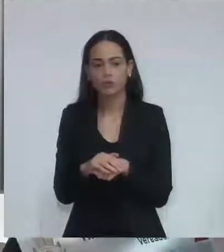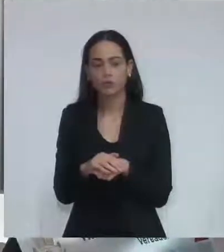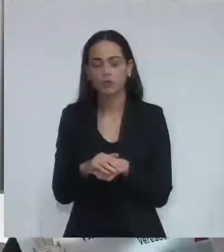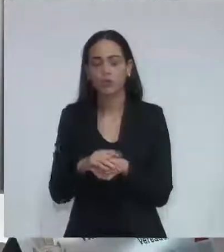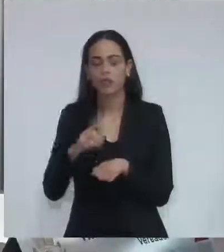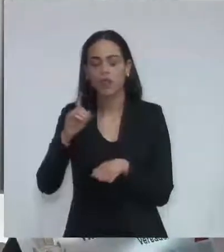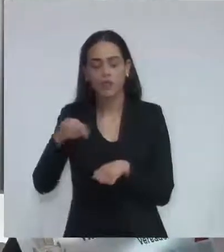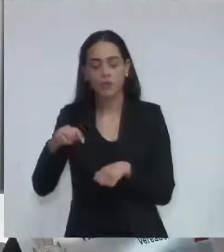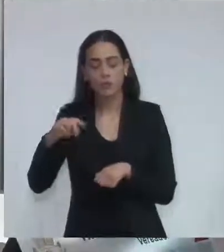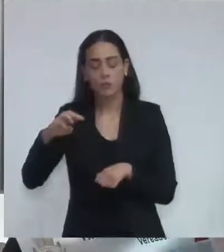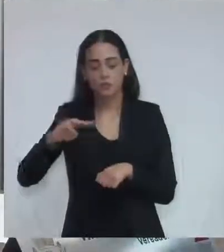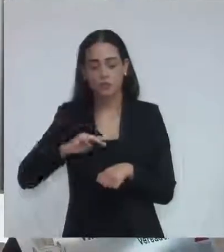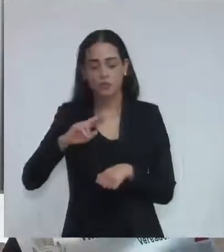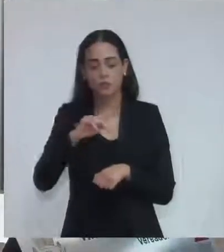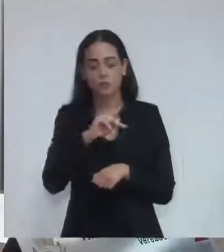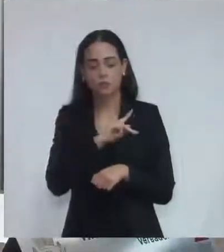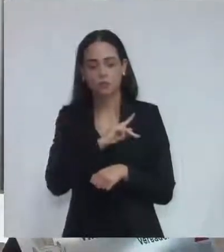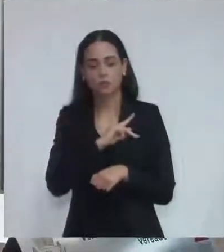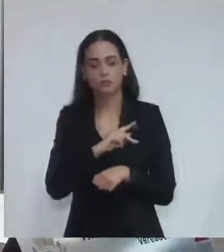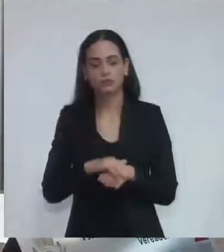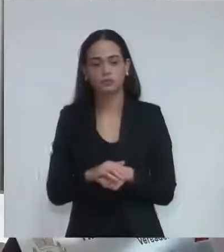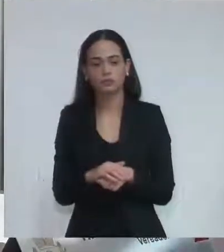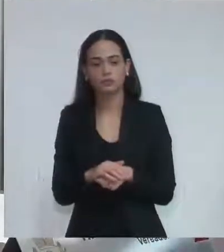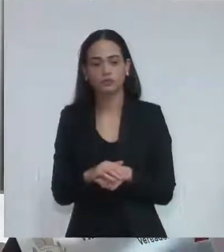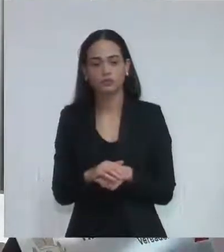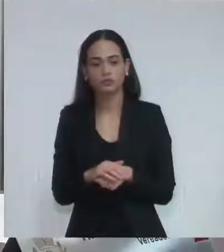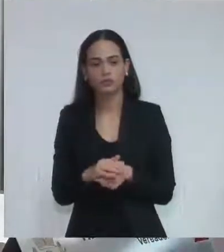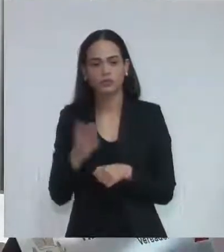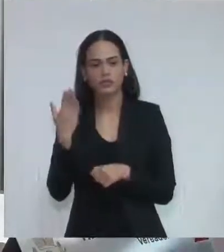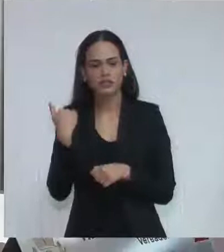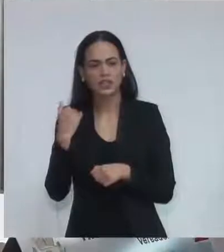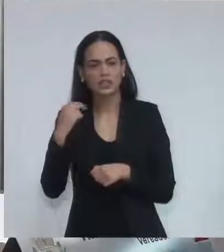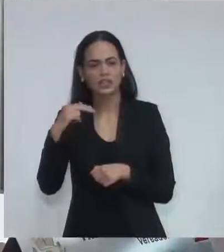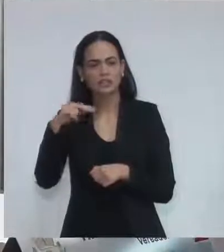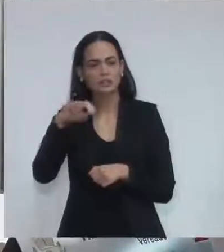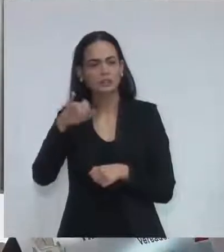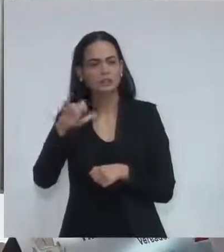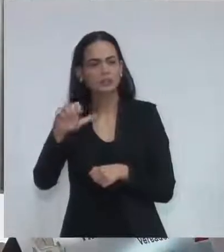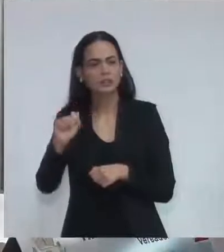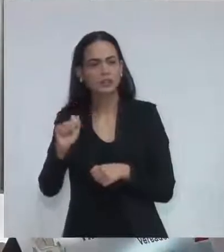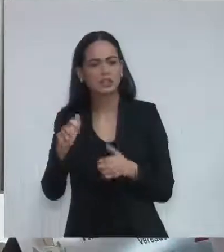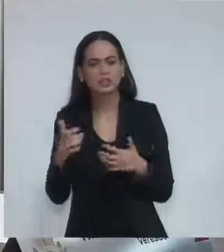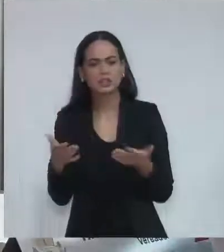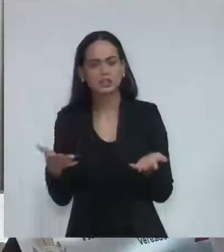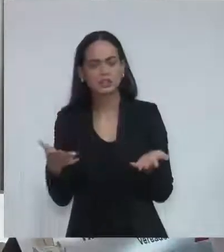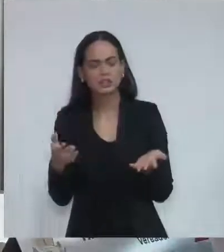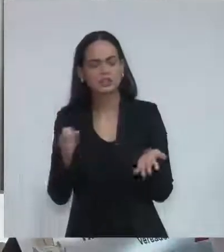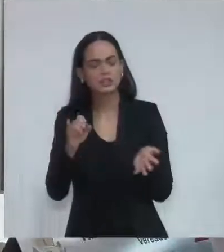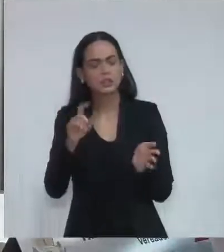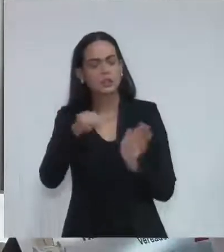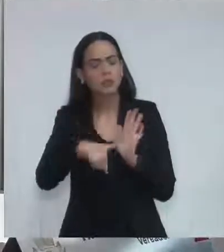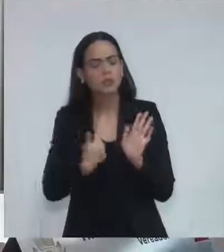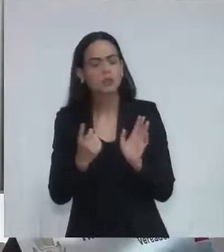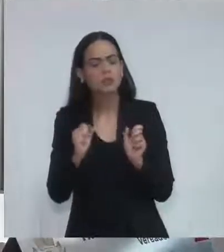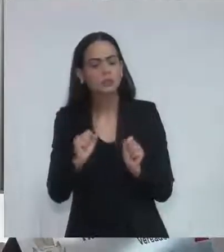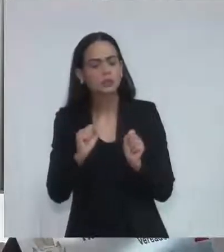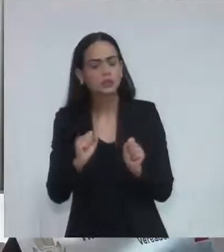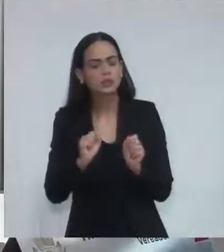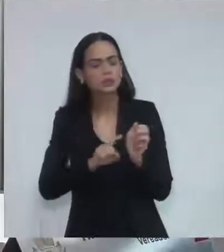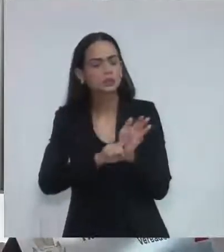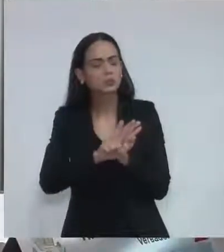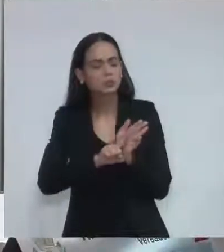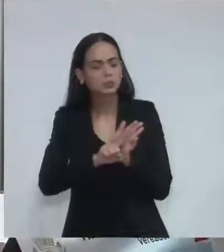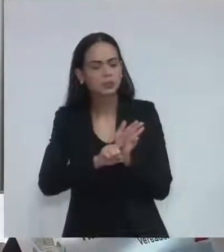temos que discutir se a controladoria encaminhou para cá, eu vi o nome da NEA, não sei se foi encaminhado para a prefeita, isso eu quero até verificar depois, presidente, se eu puder encaminhar uma cópia desse